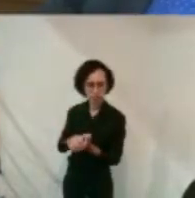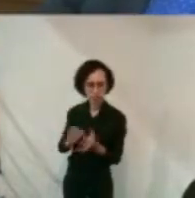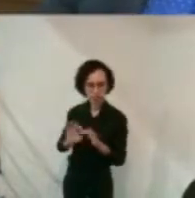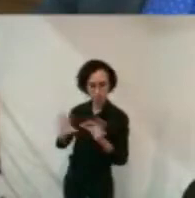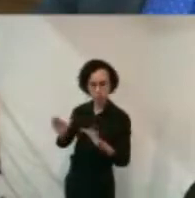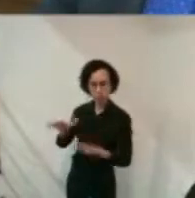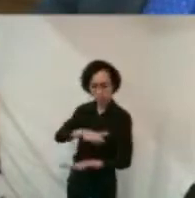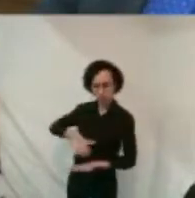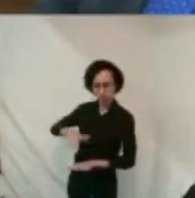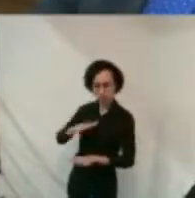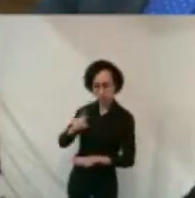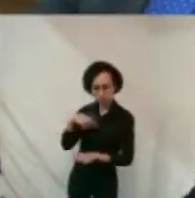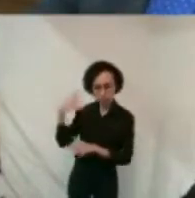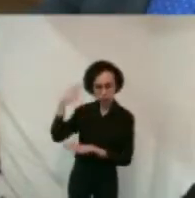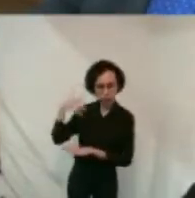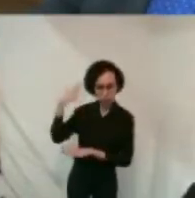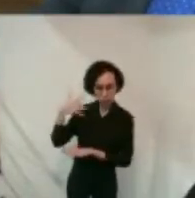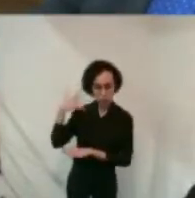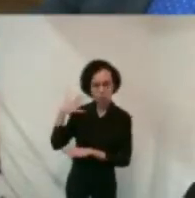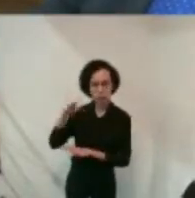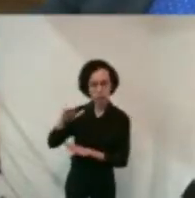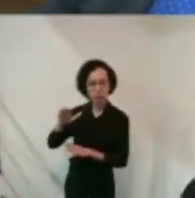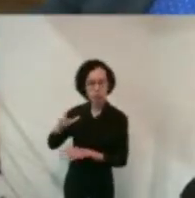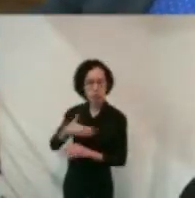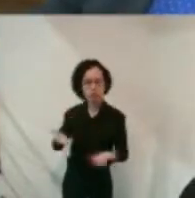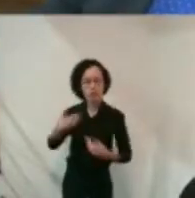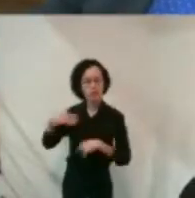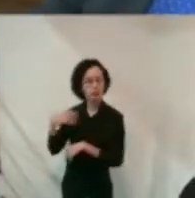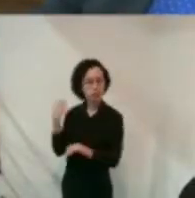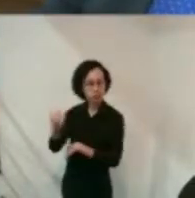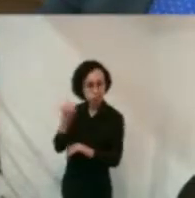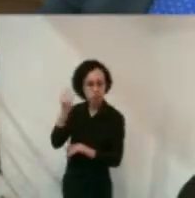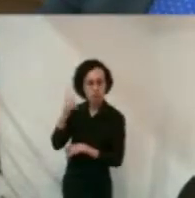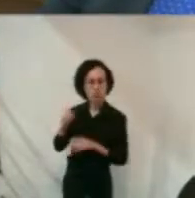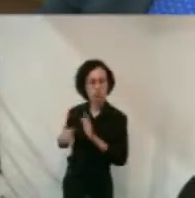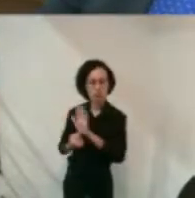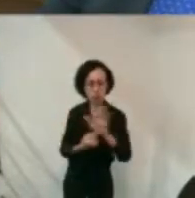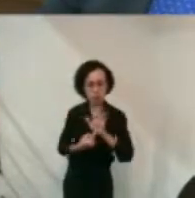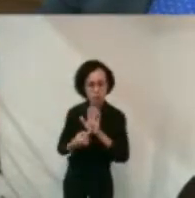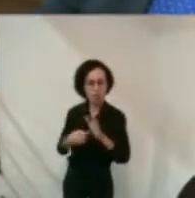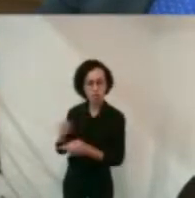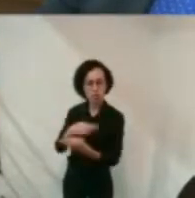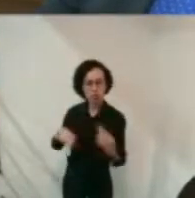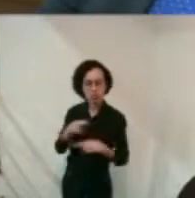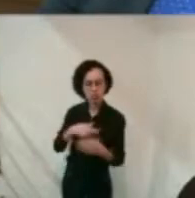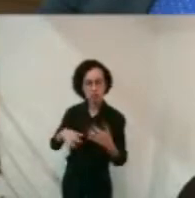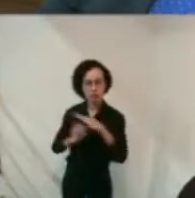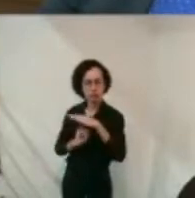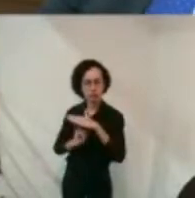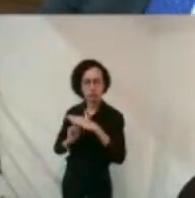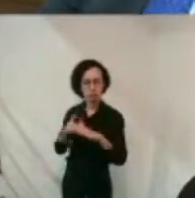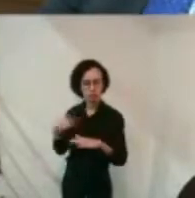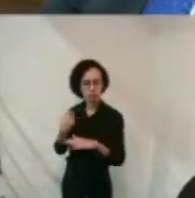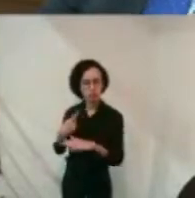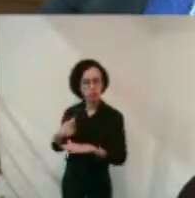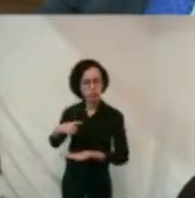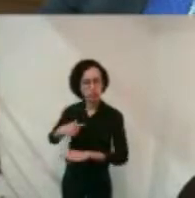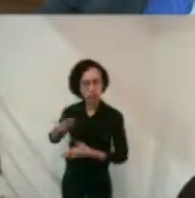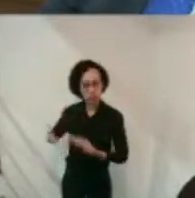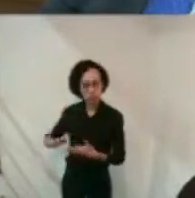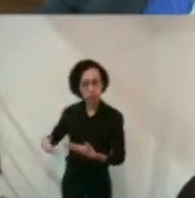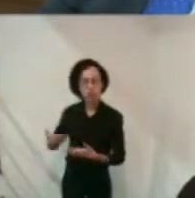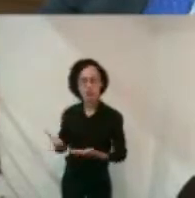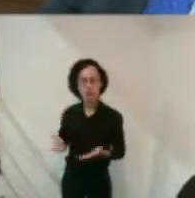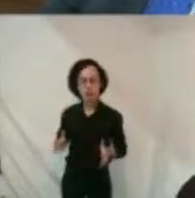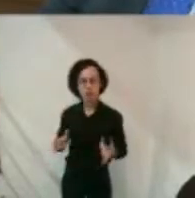um evento importante e que mostra também o grau de relação institucional que nós vivenciamos em